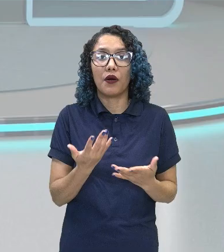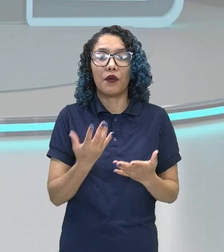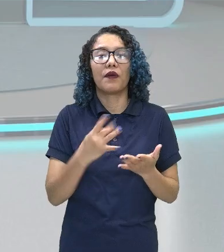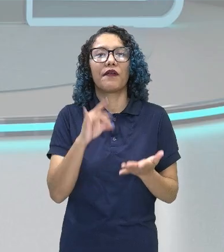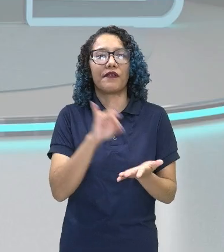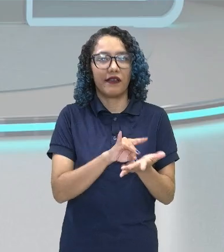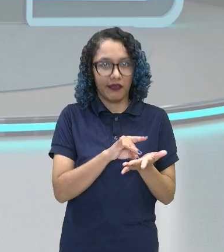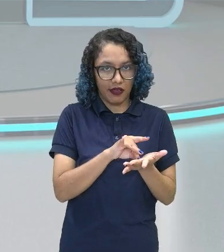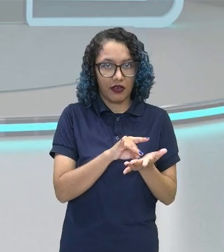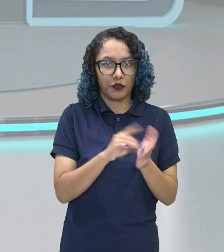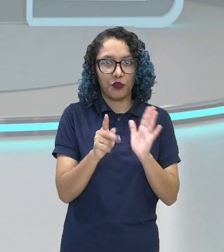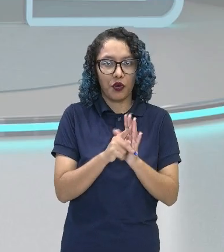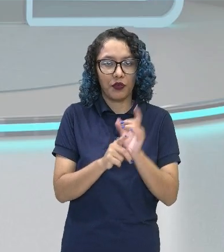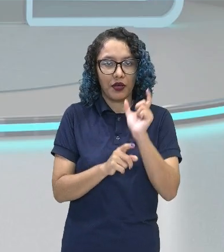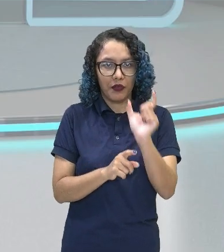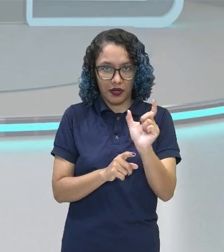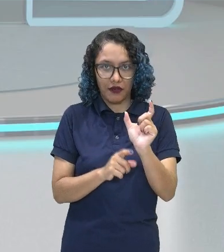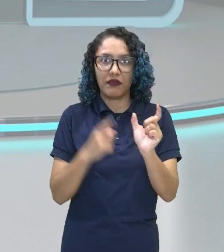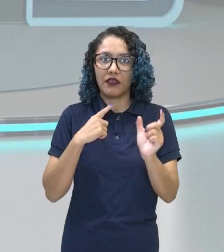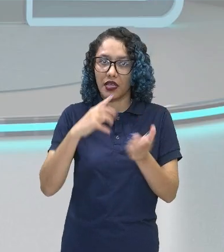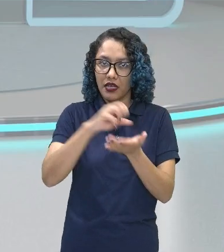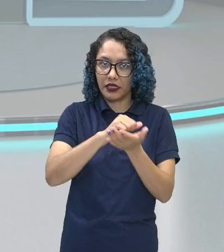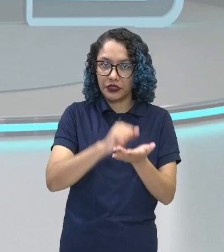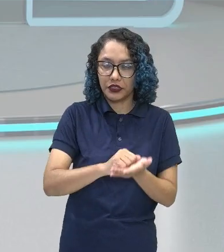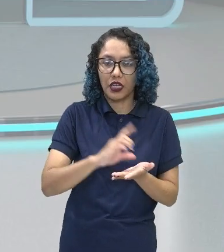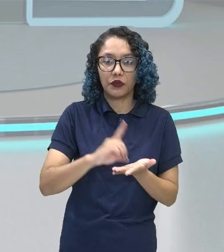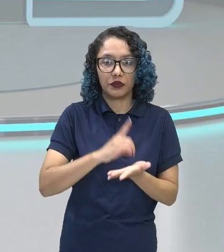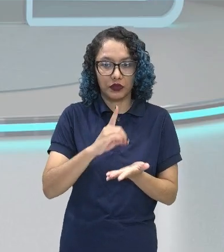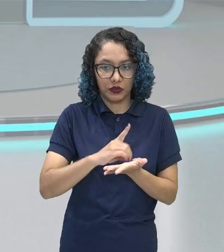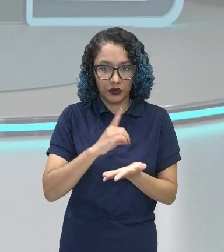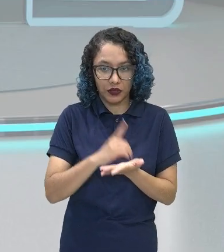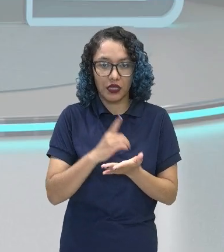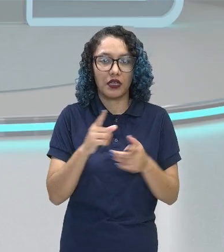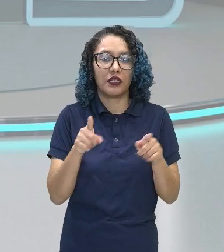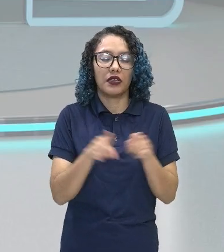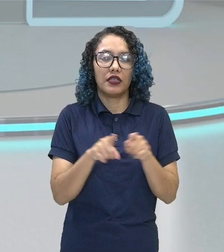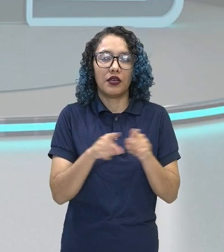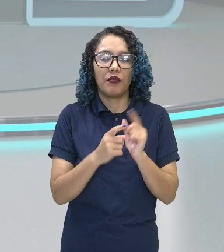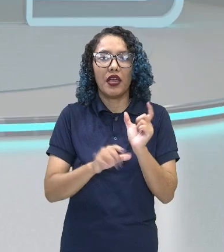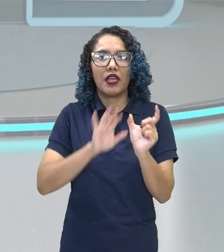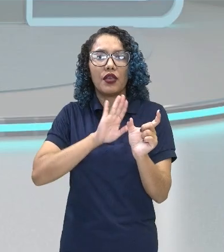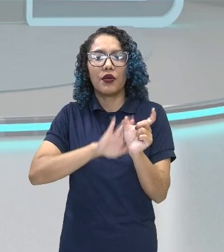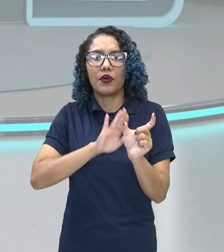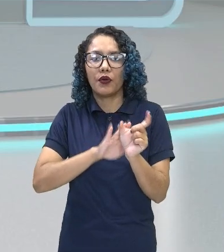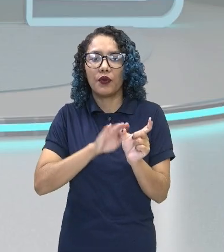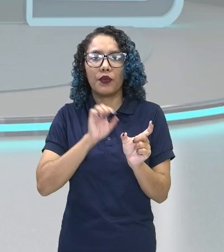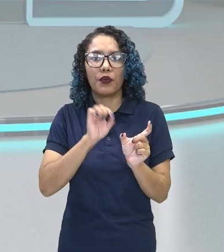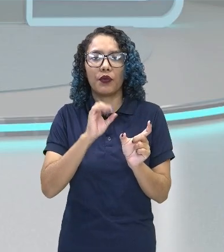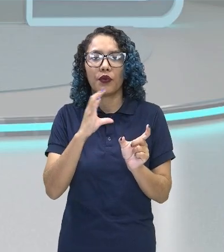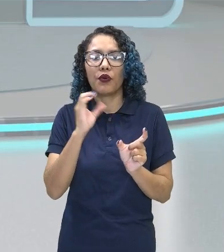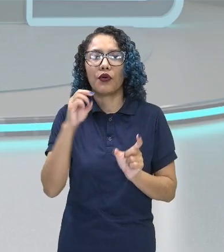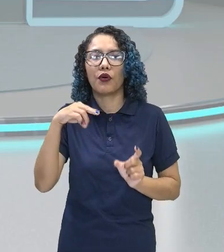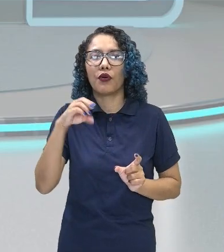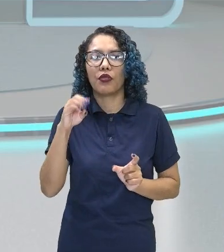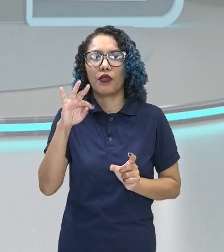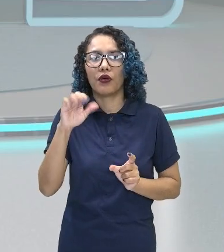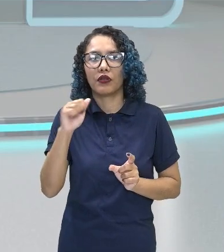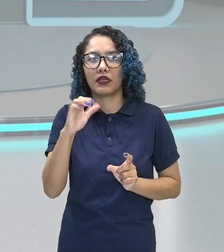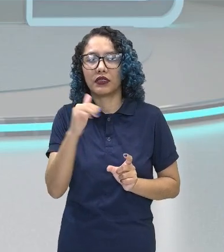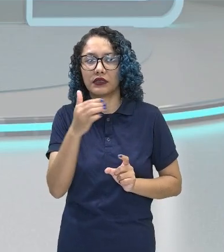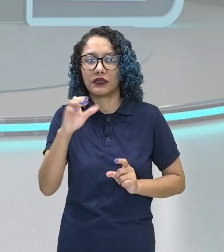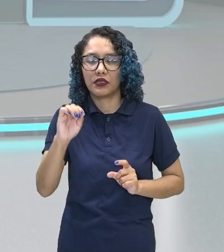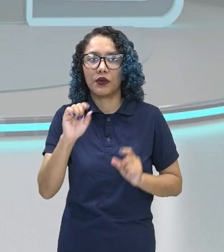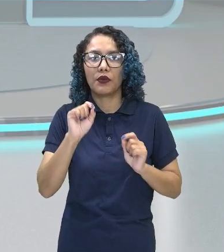real, né, dicionarizado, e conotação, ele abre margem para uma linguagem